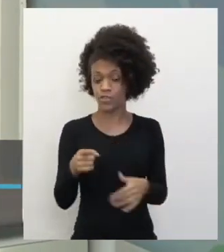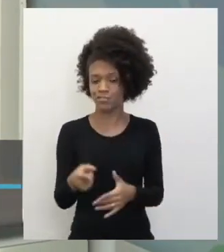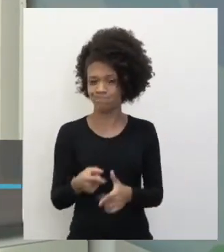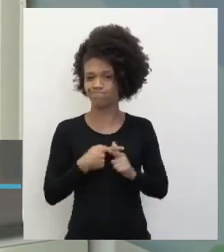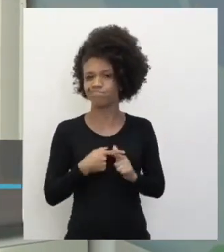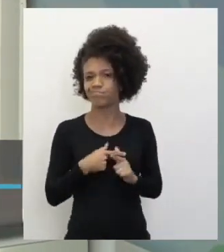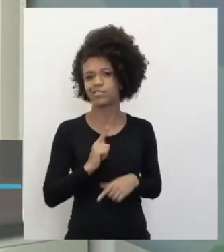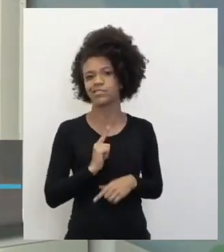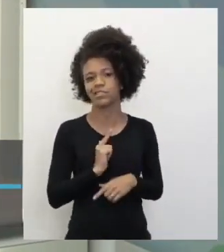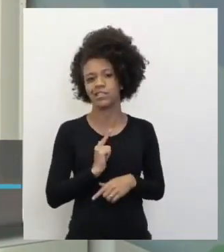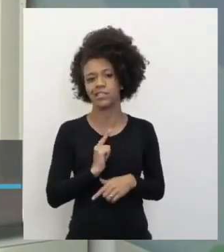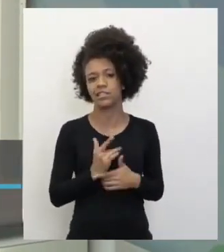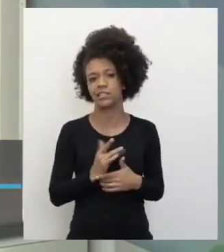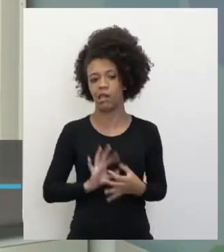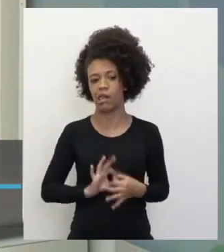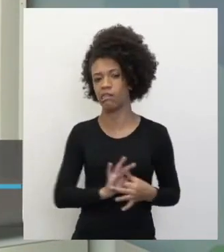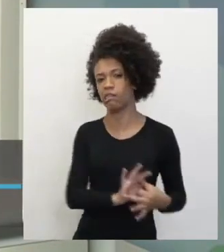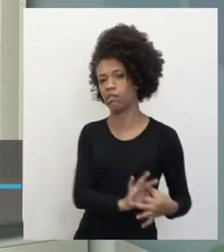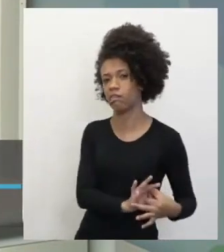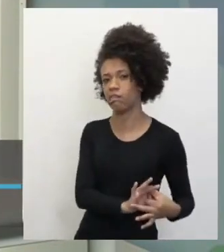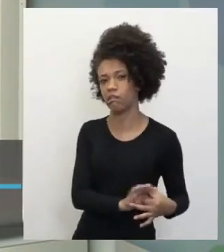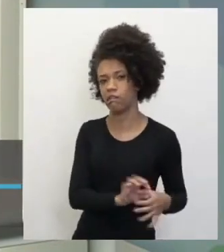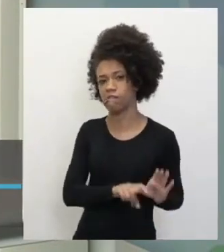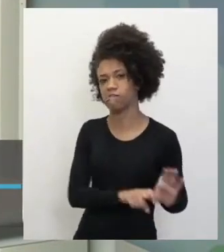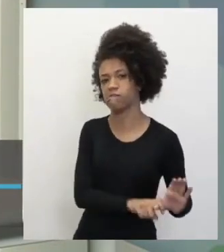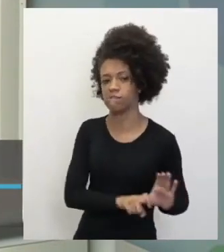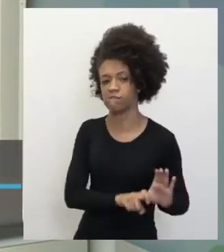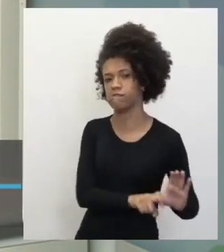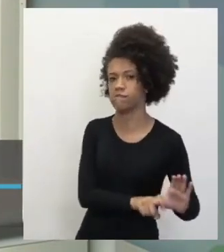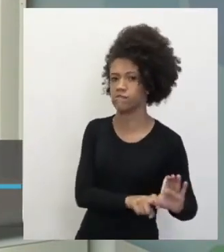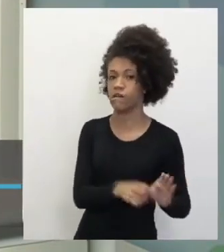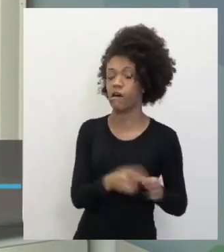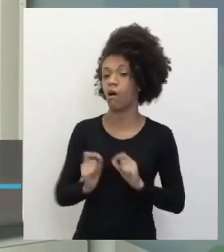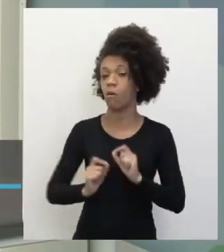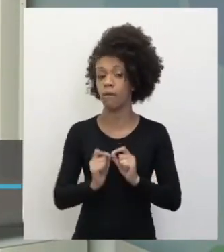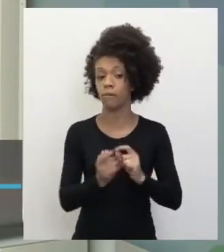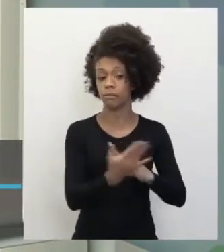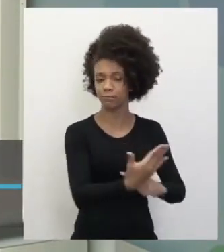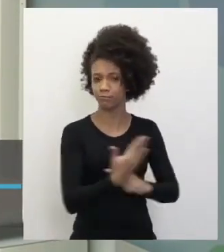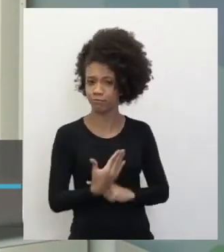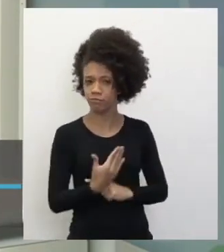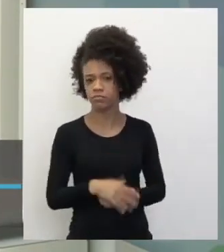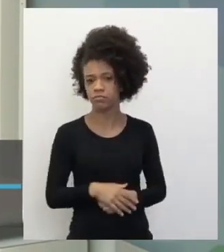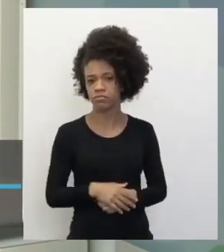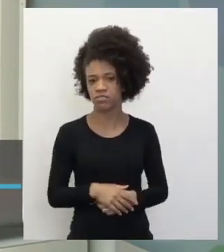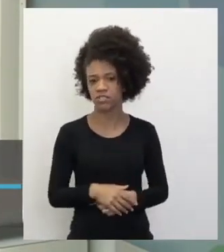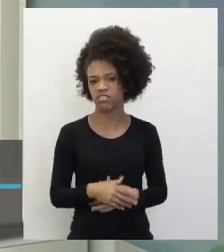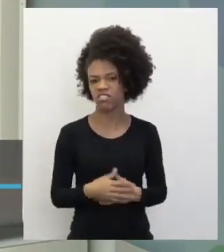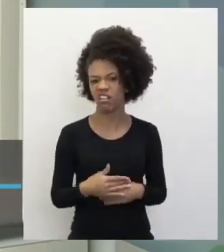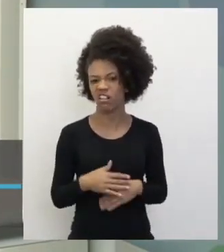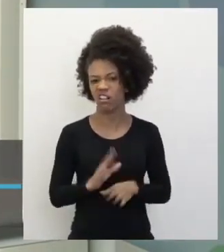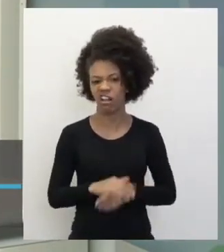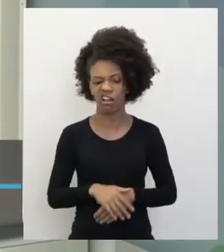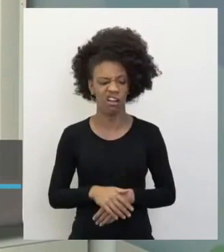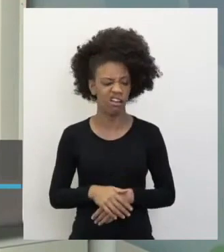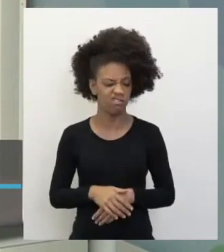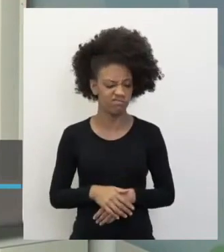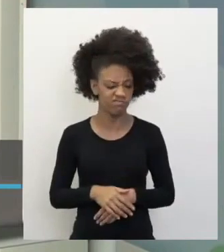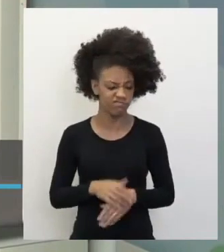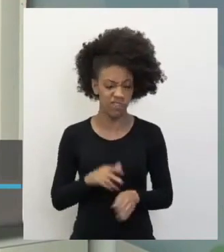fica preso àquela pessoa que te concedeu o benefício. Então, o cavaleiro não podia falar assim, estou insatisfeito